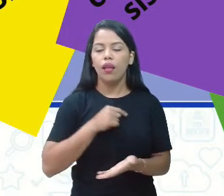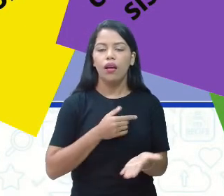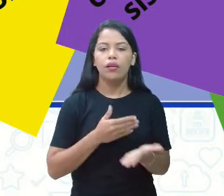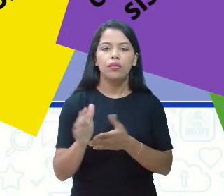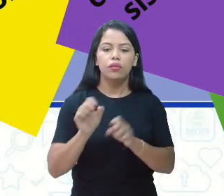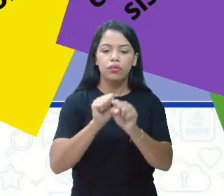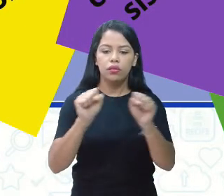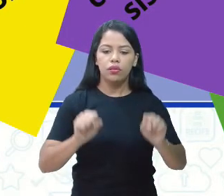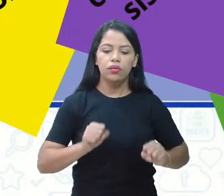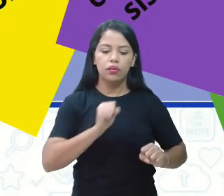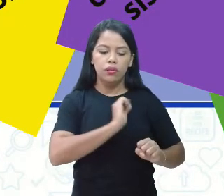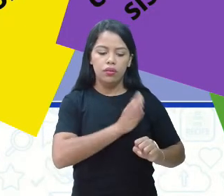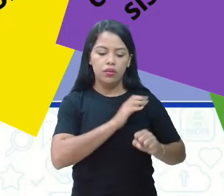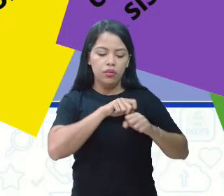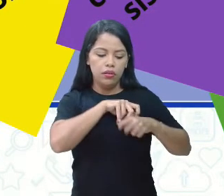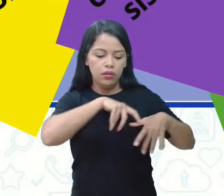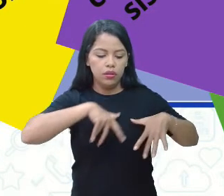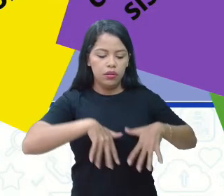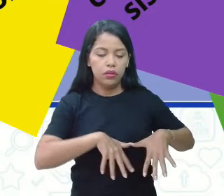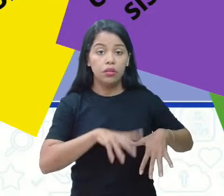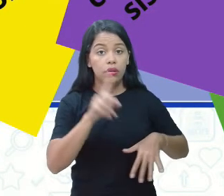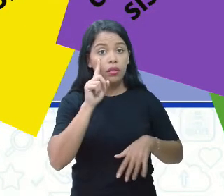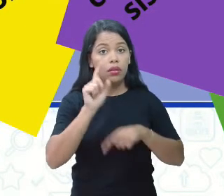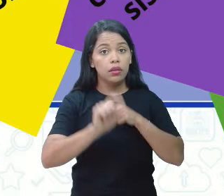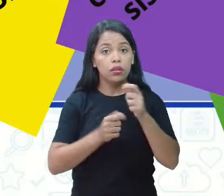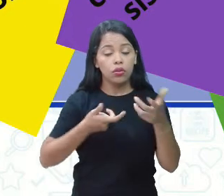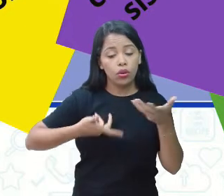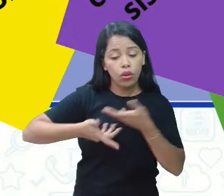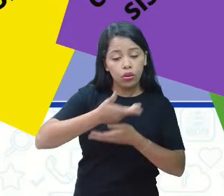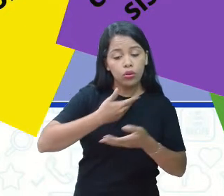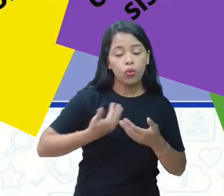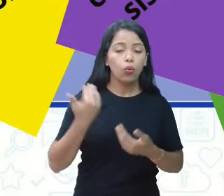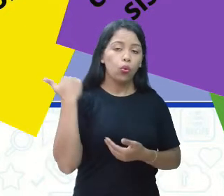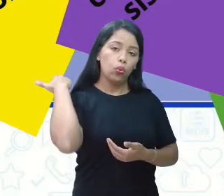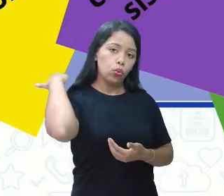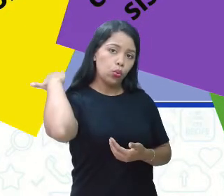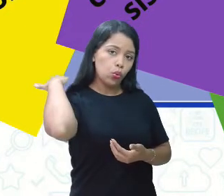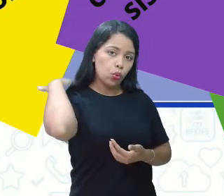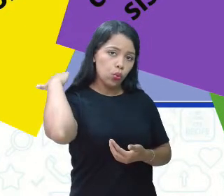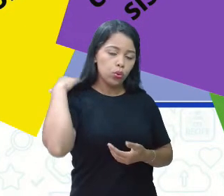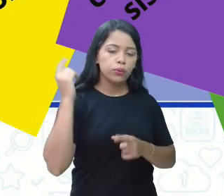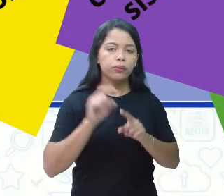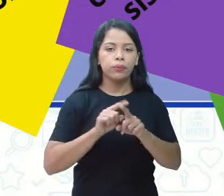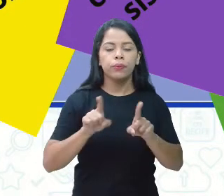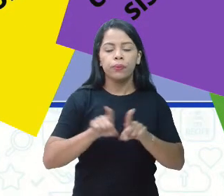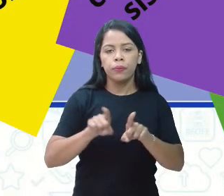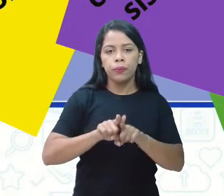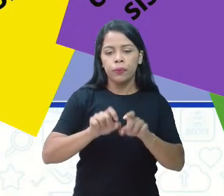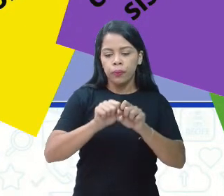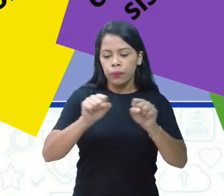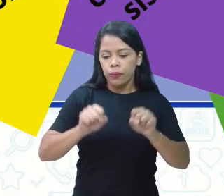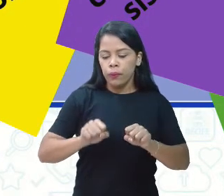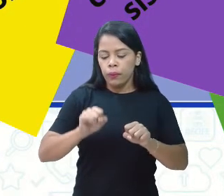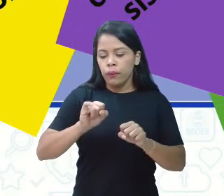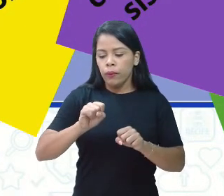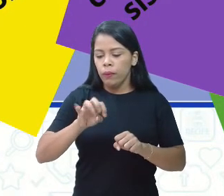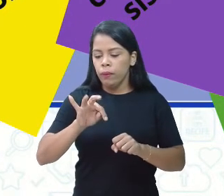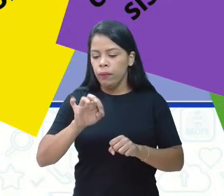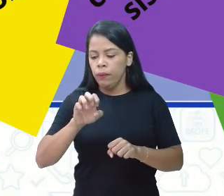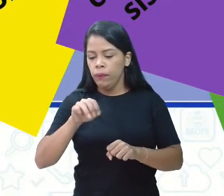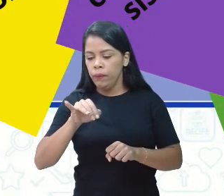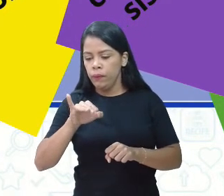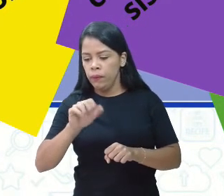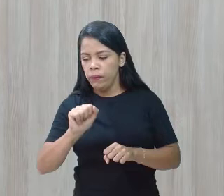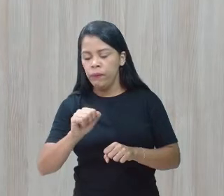sistema cardiovascular, vendo aí a circulação pulmonar e a circulação sistêmica. Ô, professor, antes não era